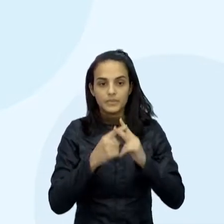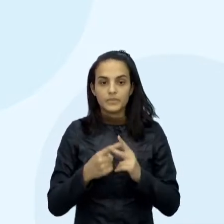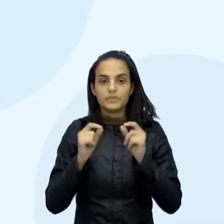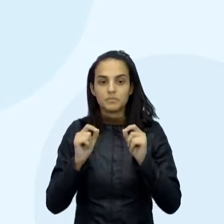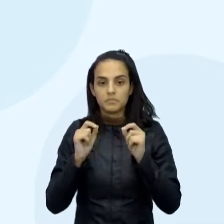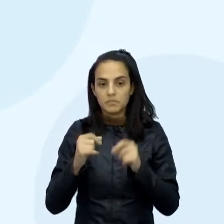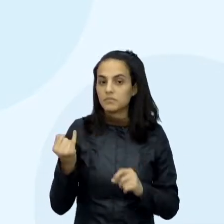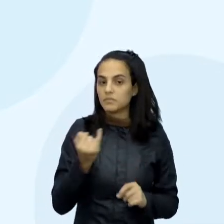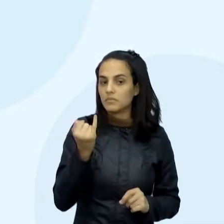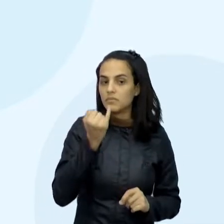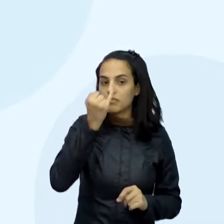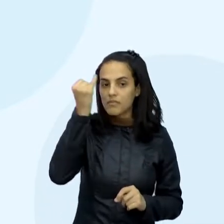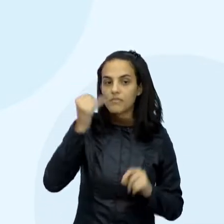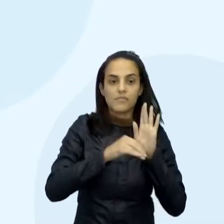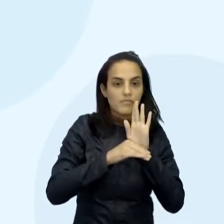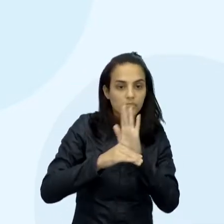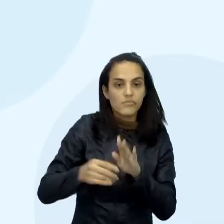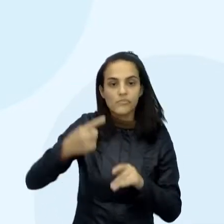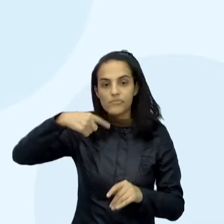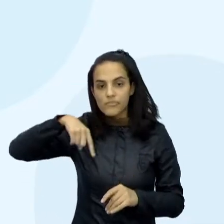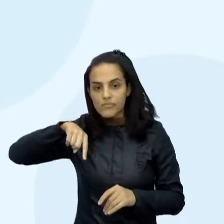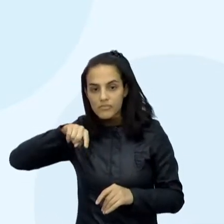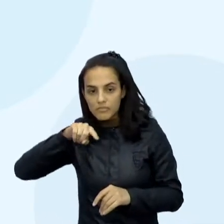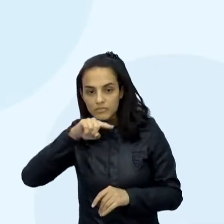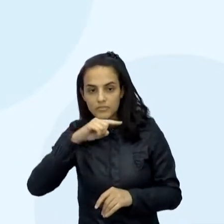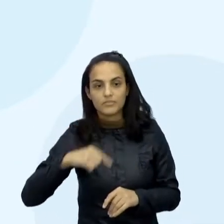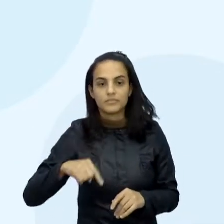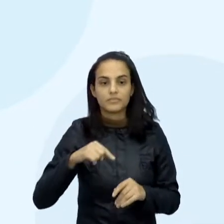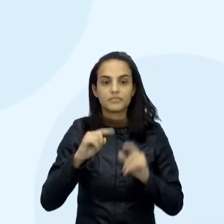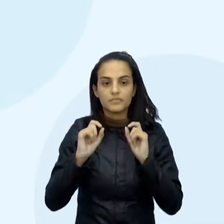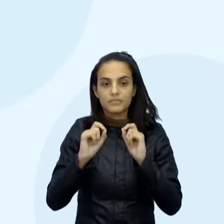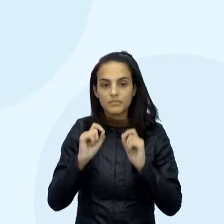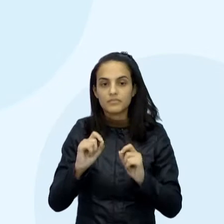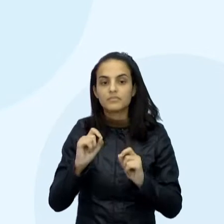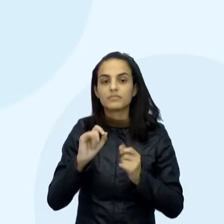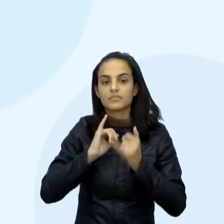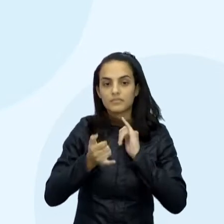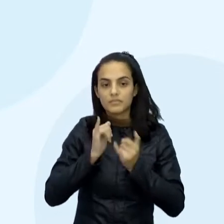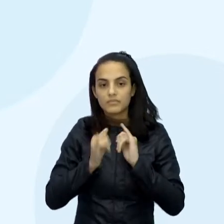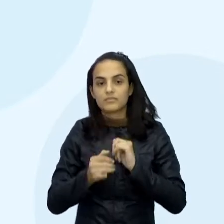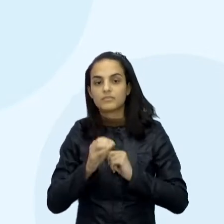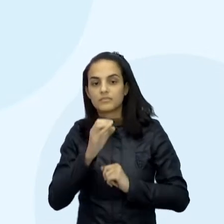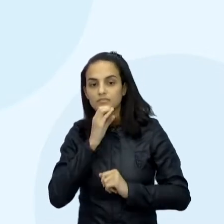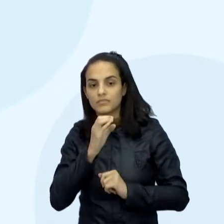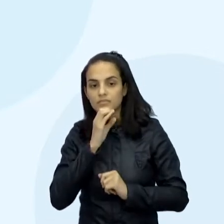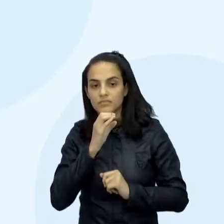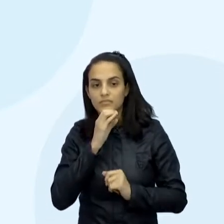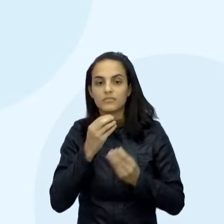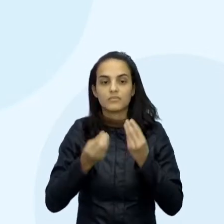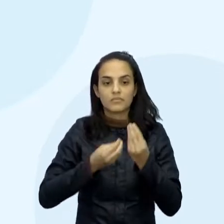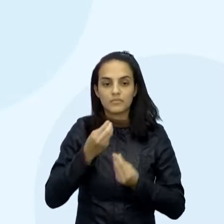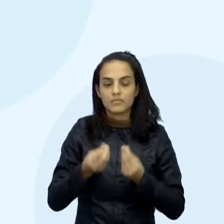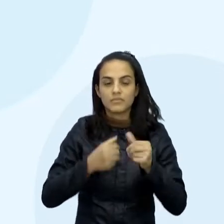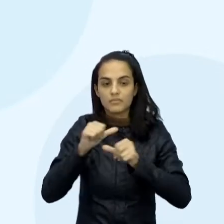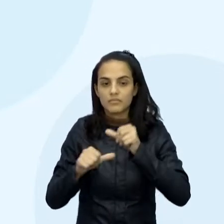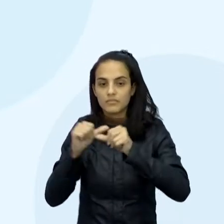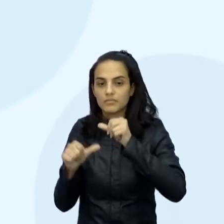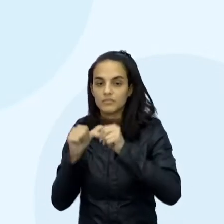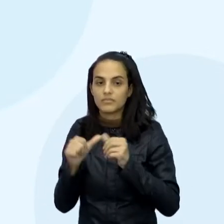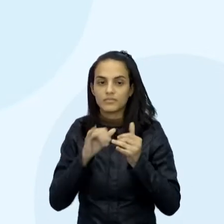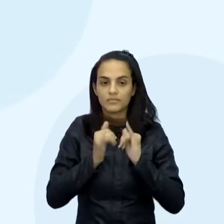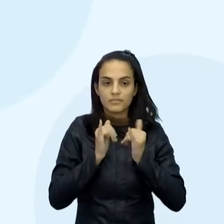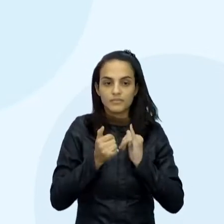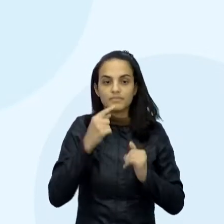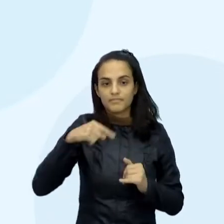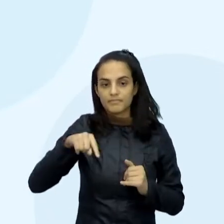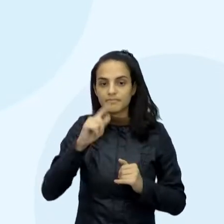propriedades importantes que ajudam a gente nas usinas do tipo termoelétrica, né, que usa o calor na forma para transformação de eletricidade.